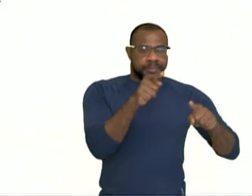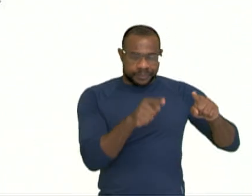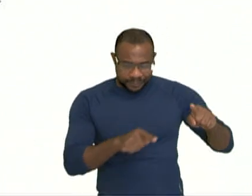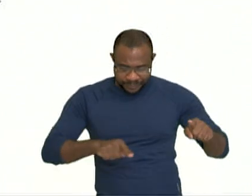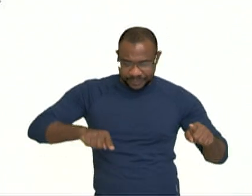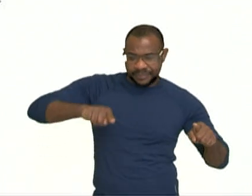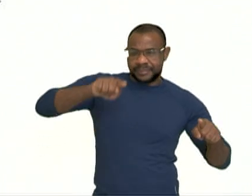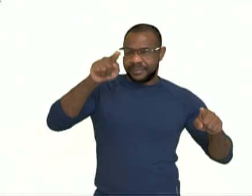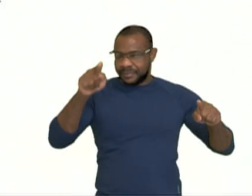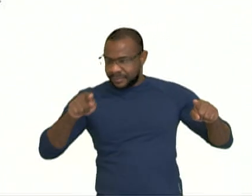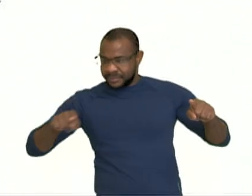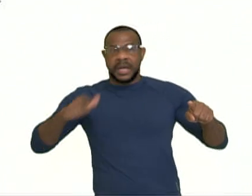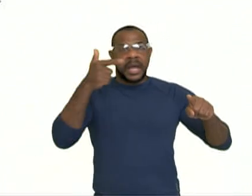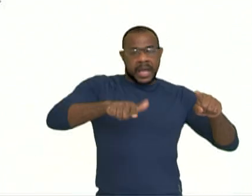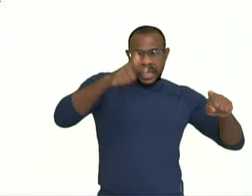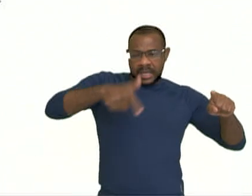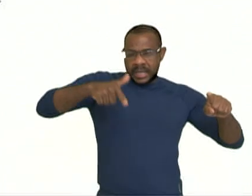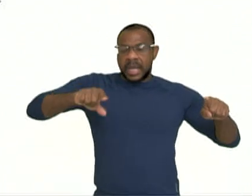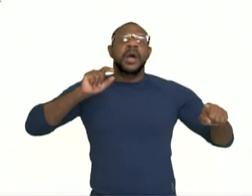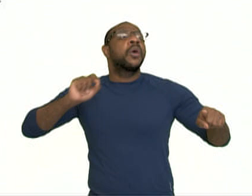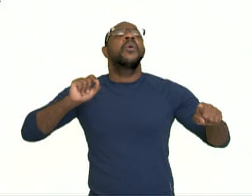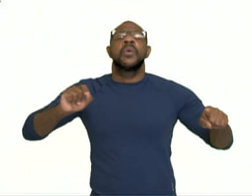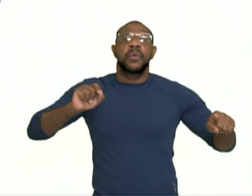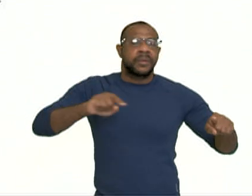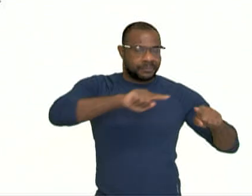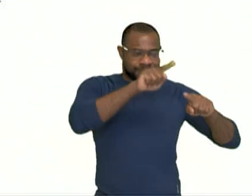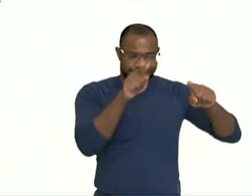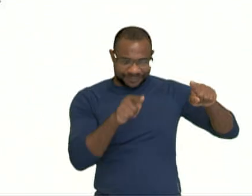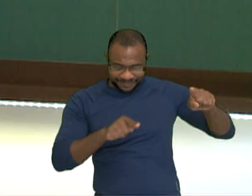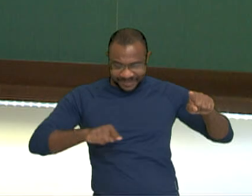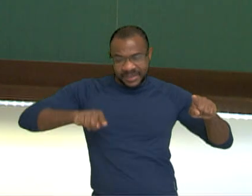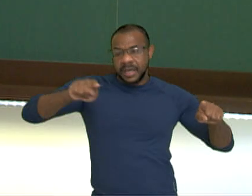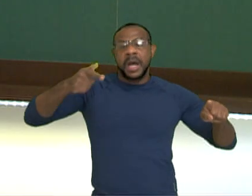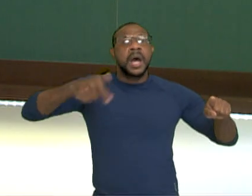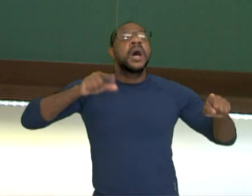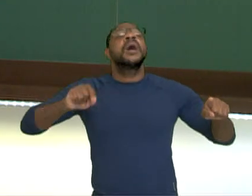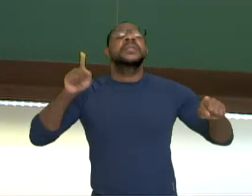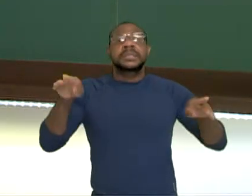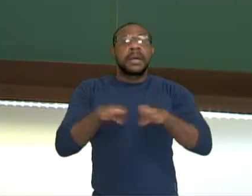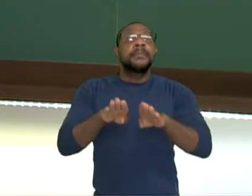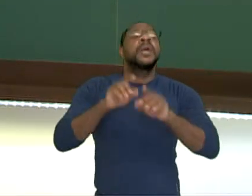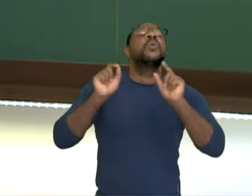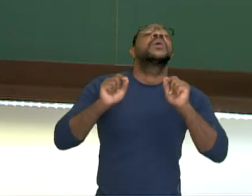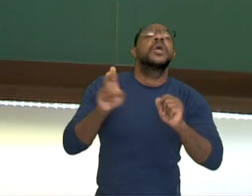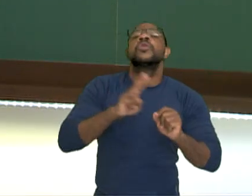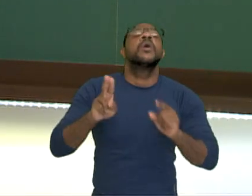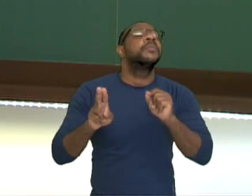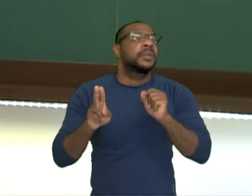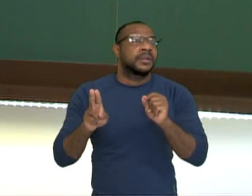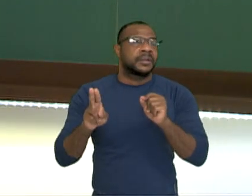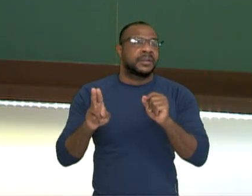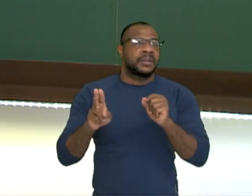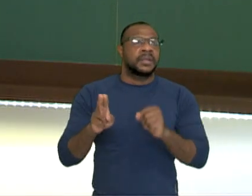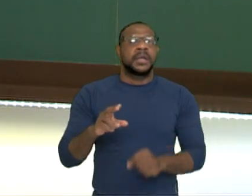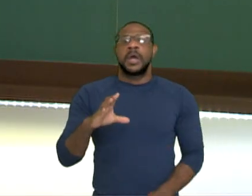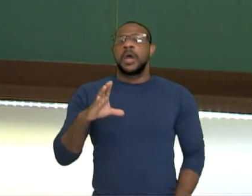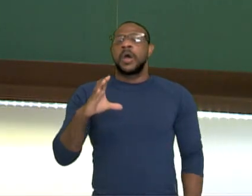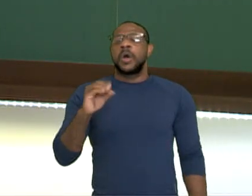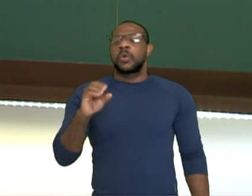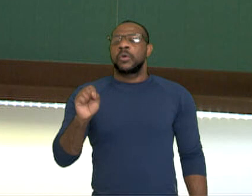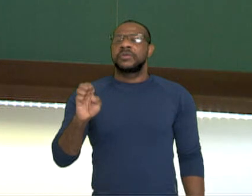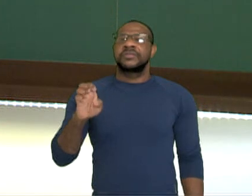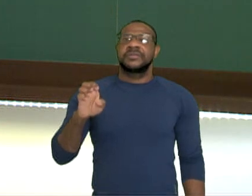aqui, dessa modulação, dessa onda na minha função, ela também é chamada de